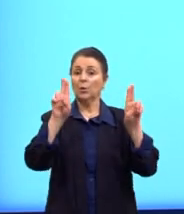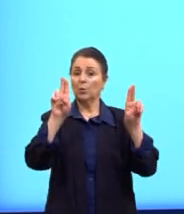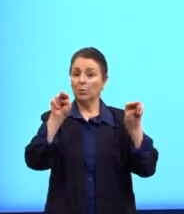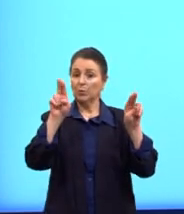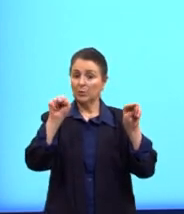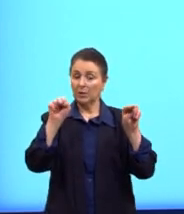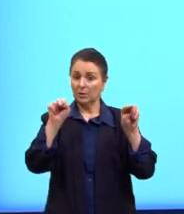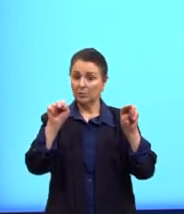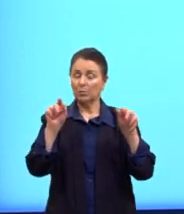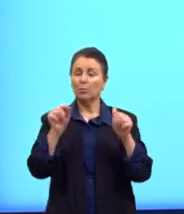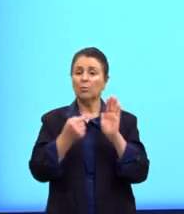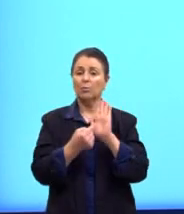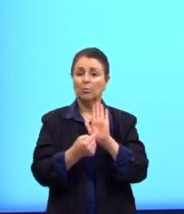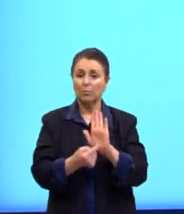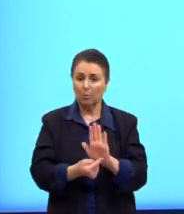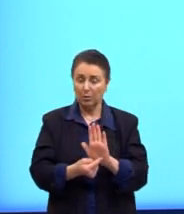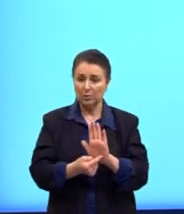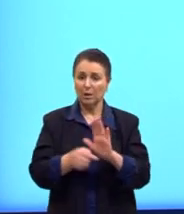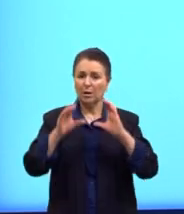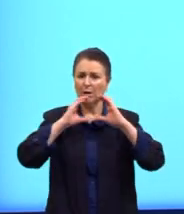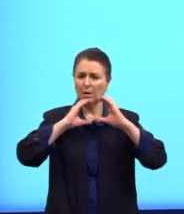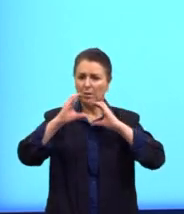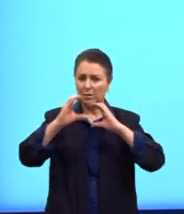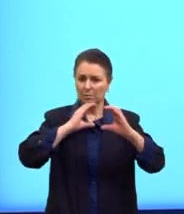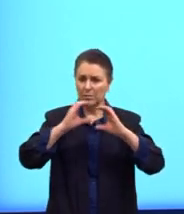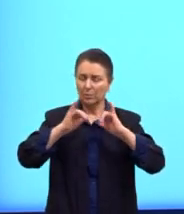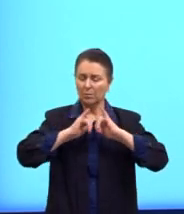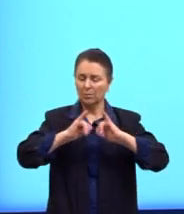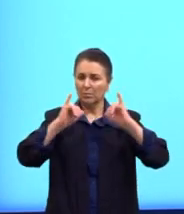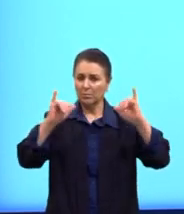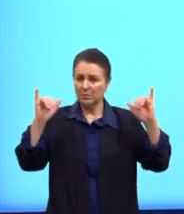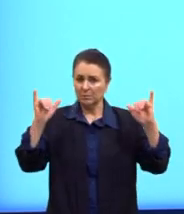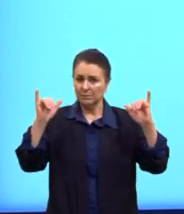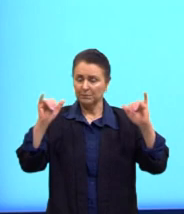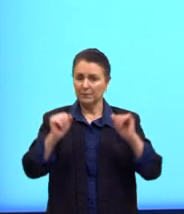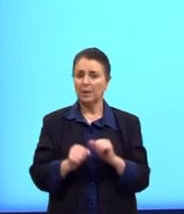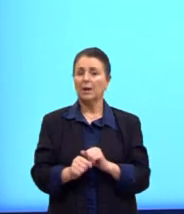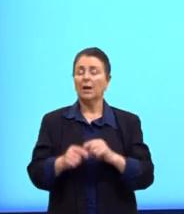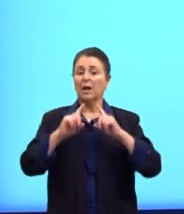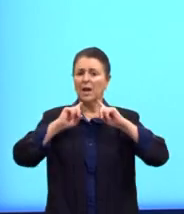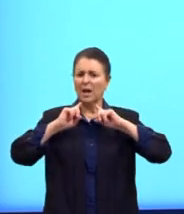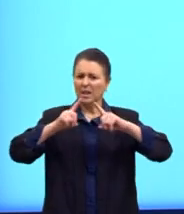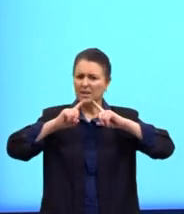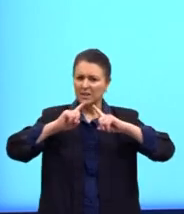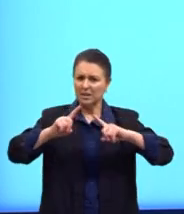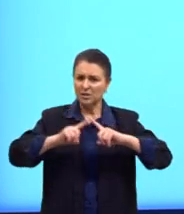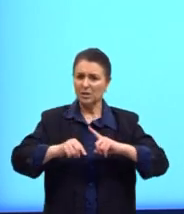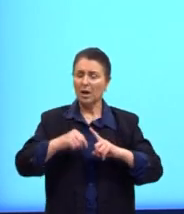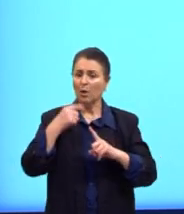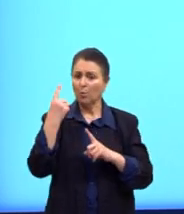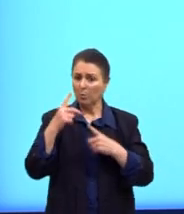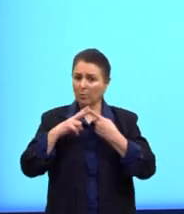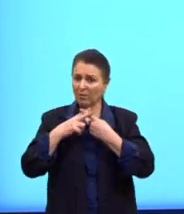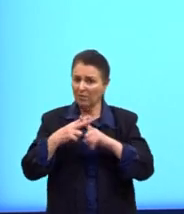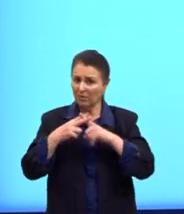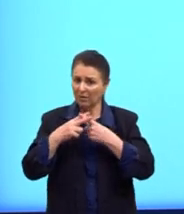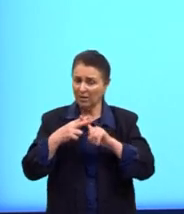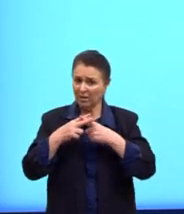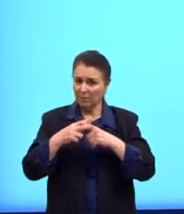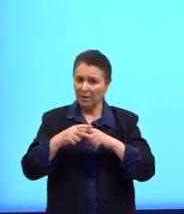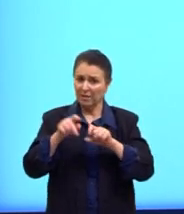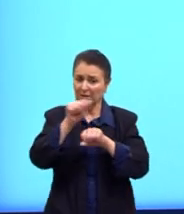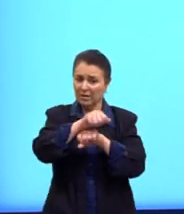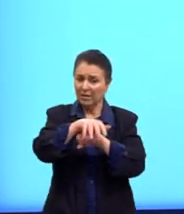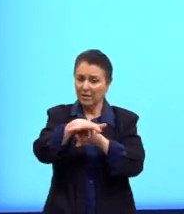faz referência o sistema de comunicação e informação a crítica feita uma das Ferramentas midiáticas